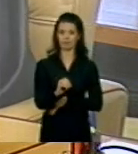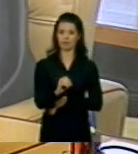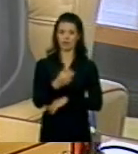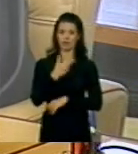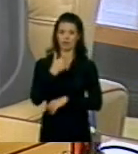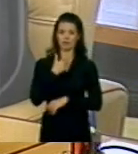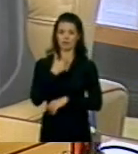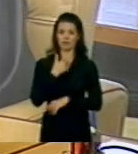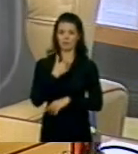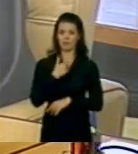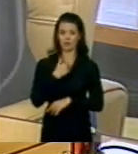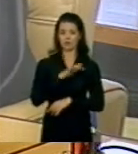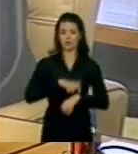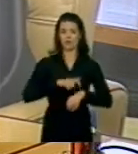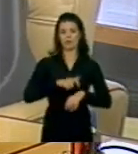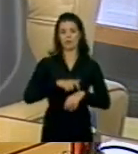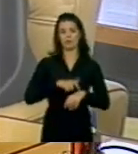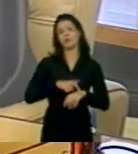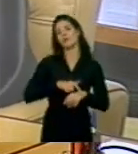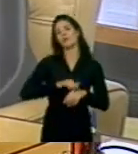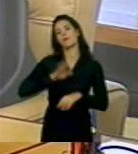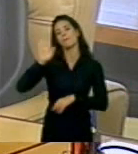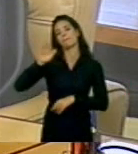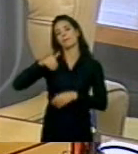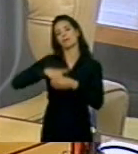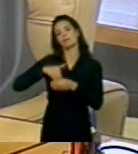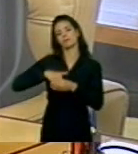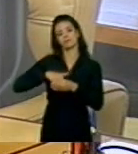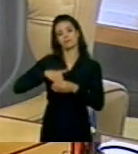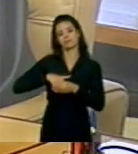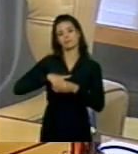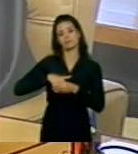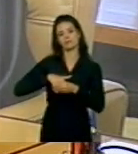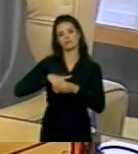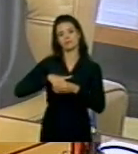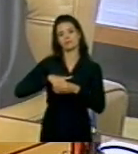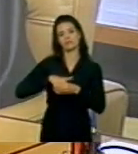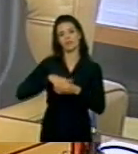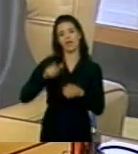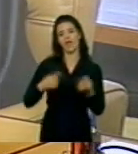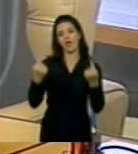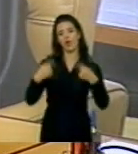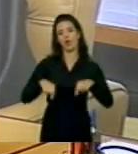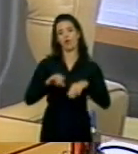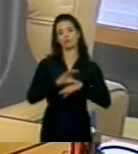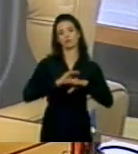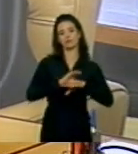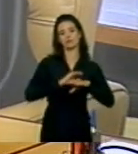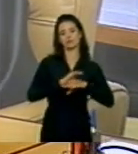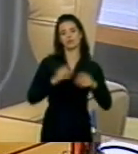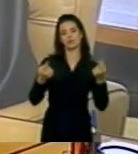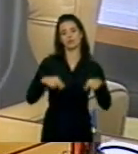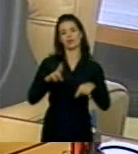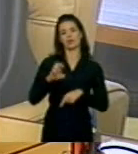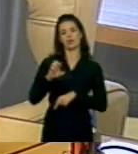mandatos eletivos, transgride valor fundamental à própria configuração da ideia